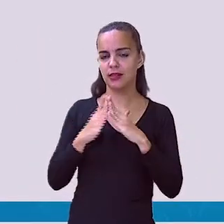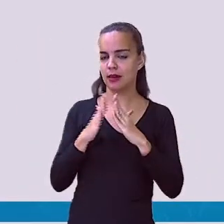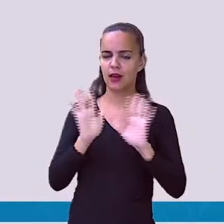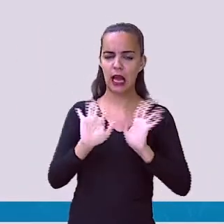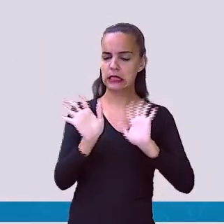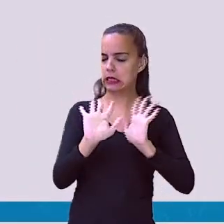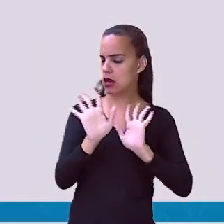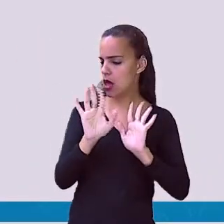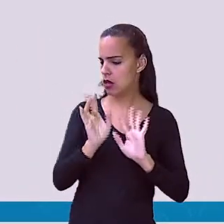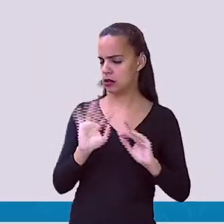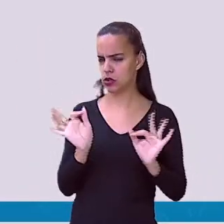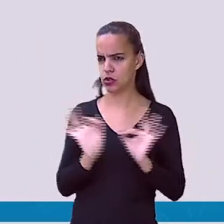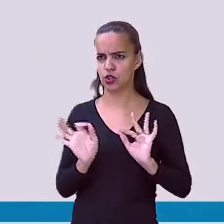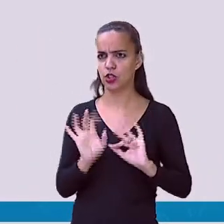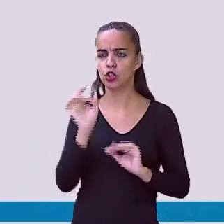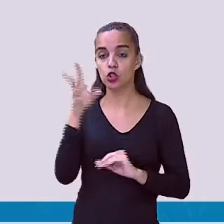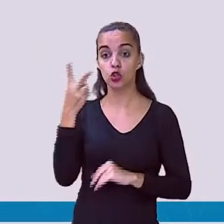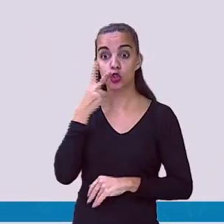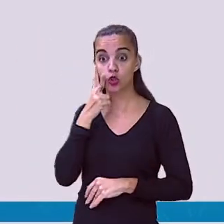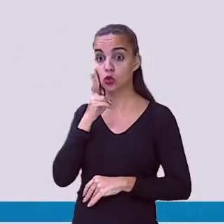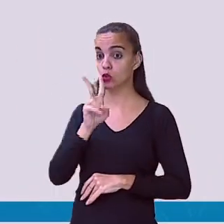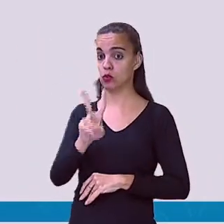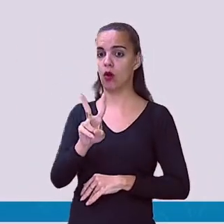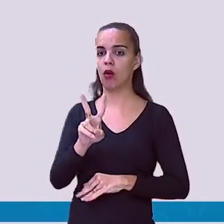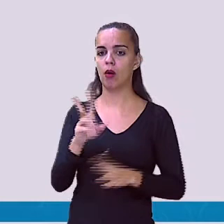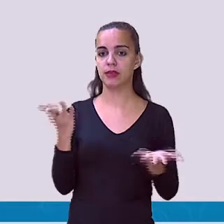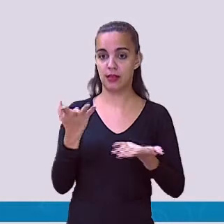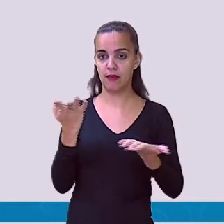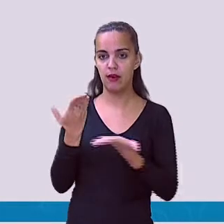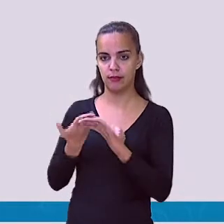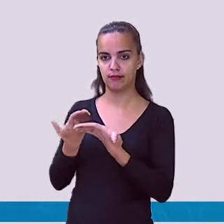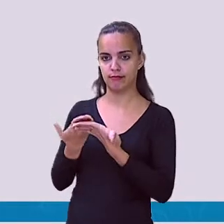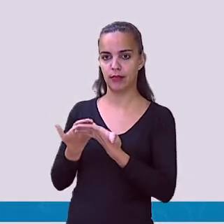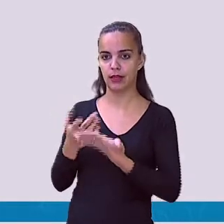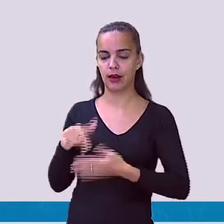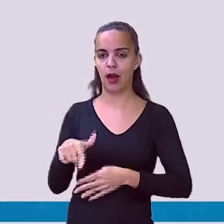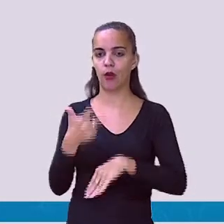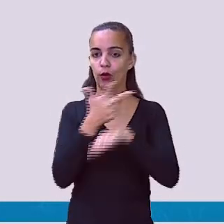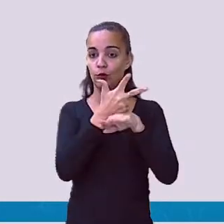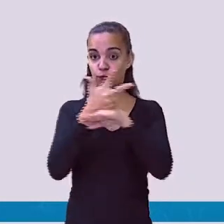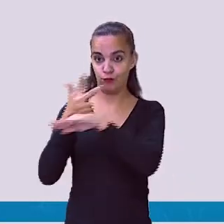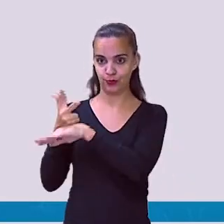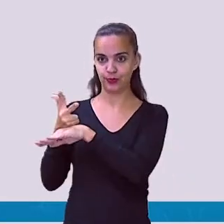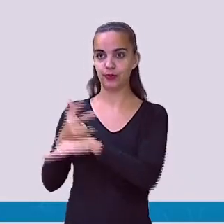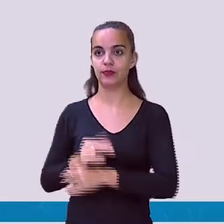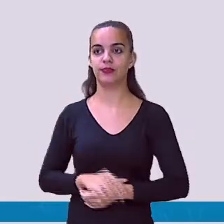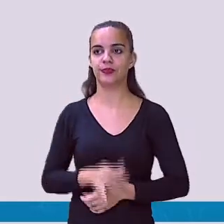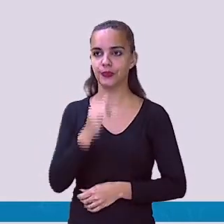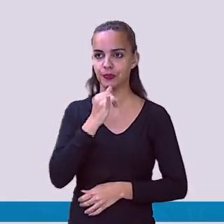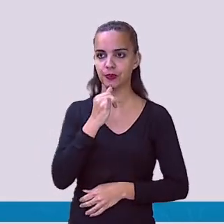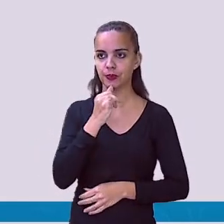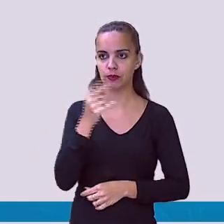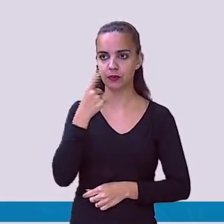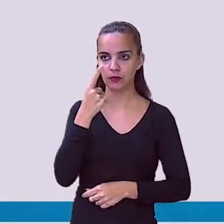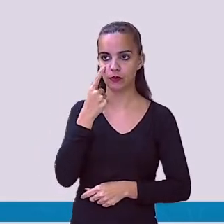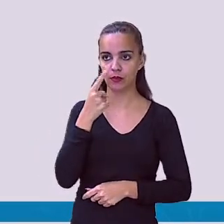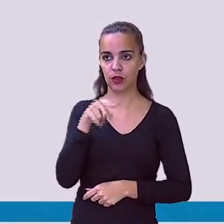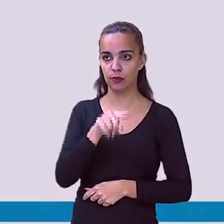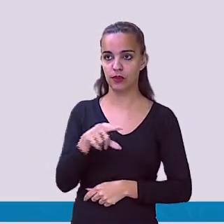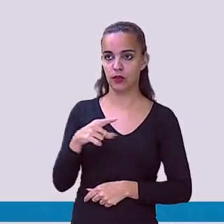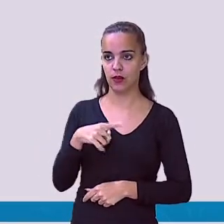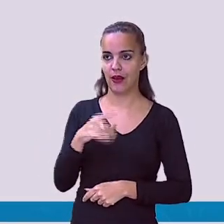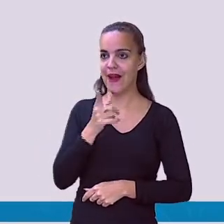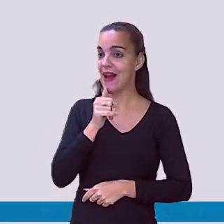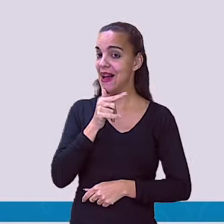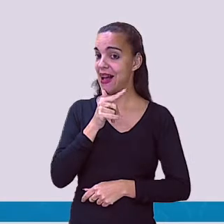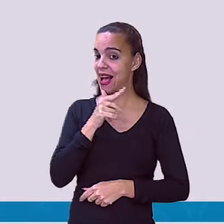disso, é só manter os olhos atentos na tela. Olha, vamos utilizar novamente a